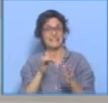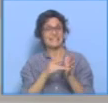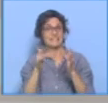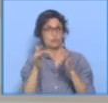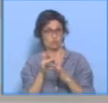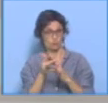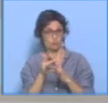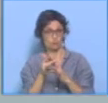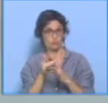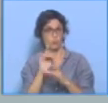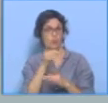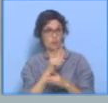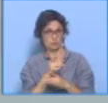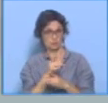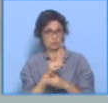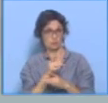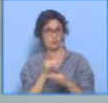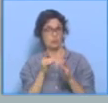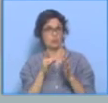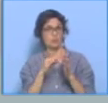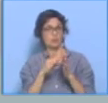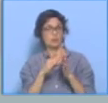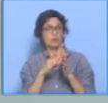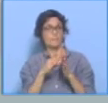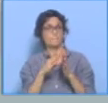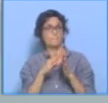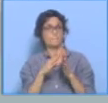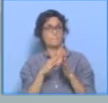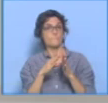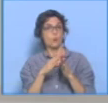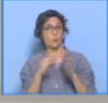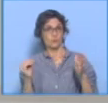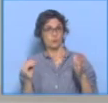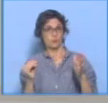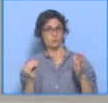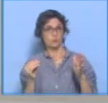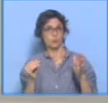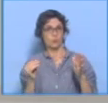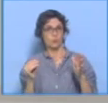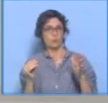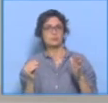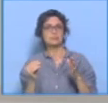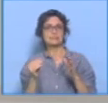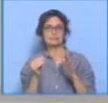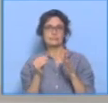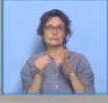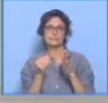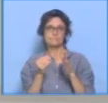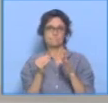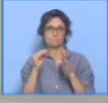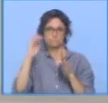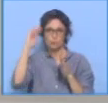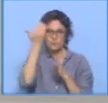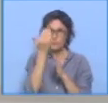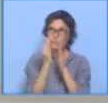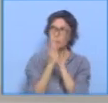Jesus identificado, enquanto identificado com o verbo, como nós com a palavra de Deus. Realmente Deus criou